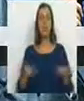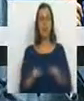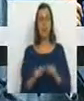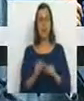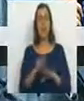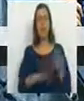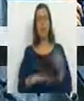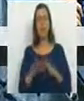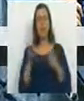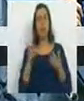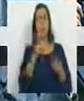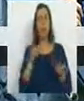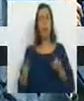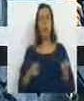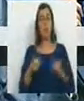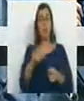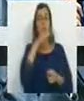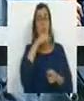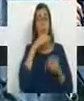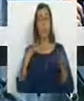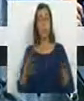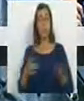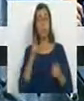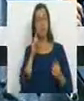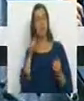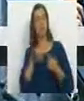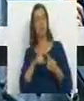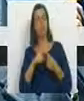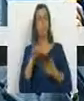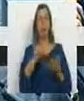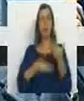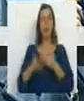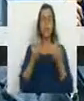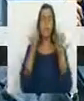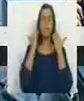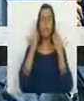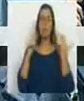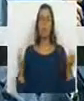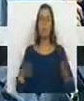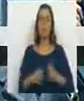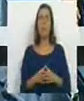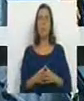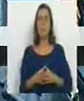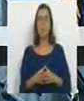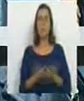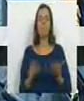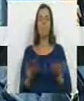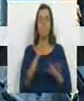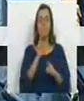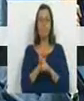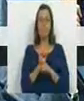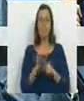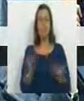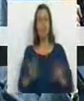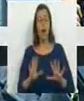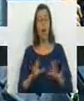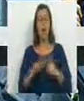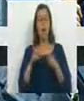que faz a coordenação das polícias no sentido de troca de informação e de deixarem de